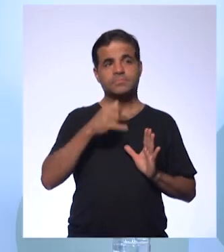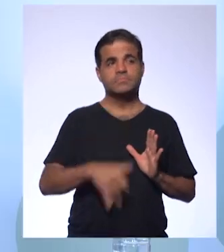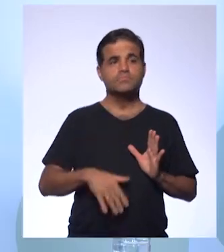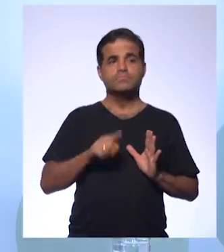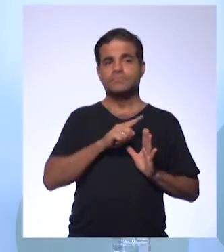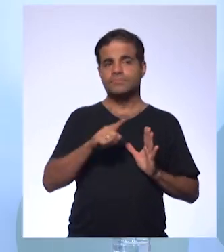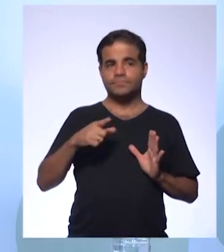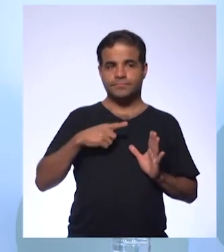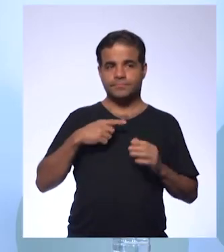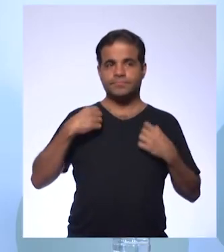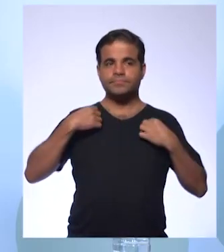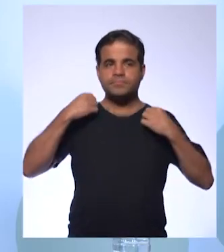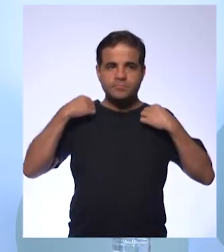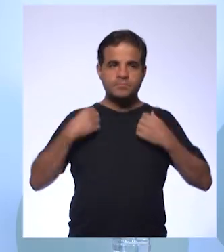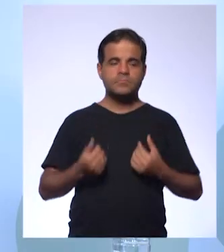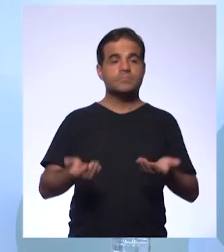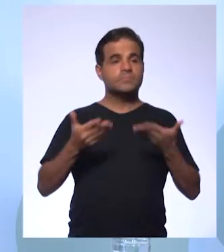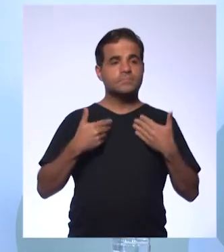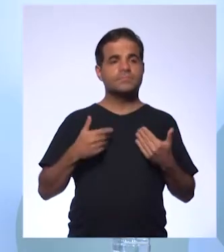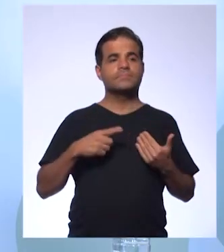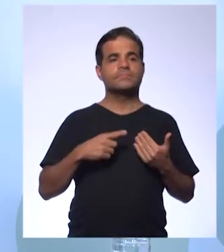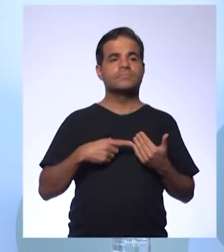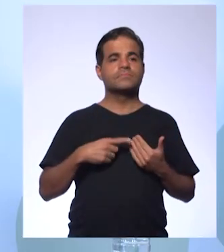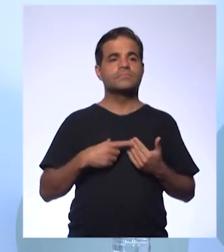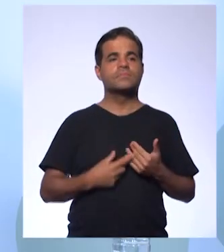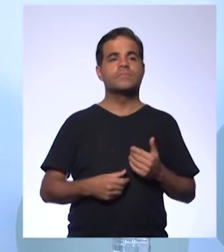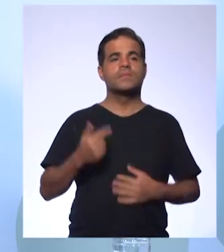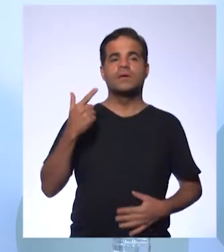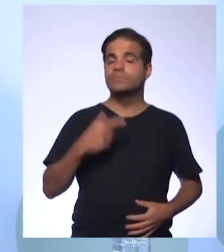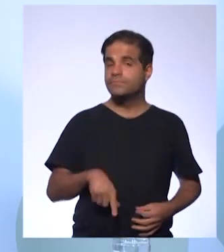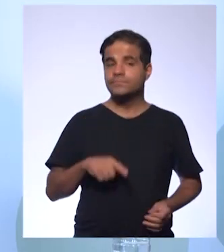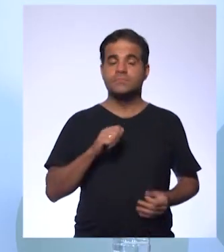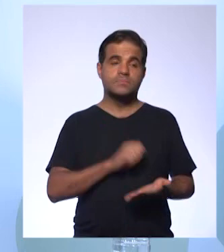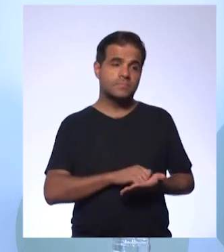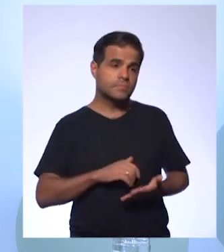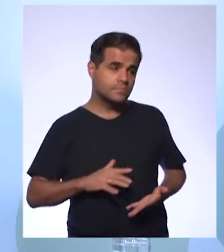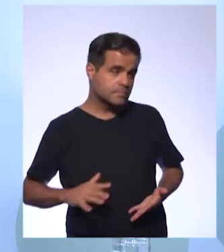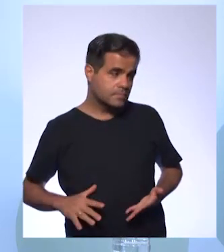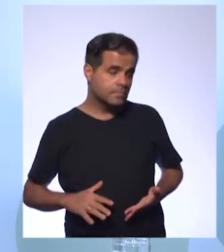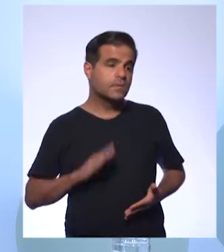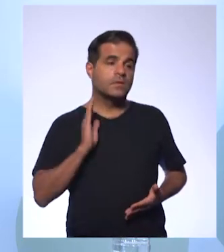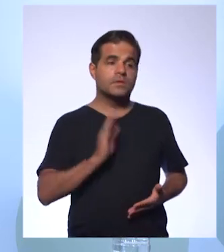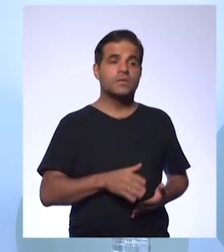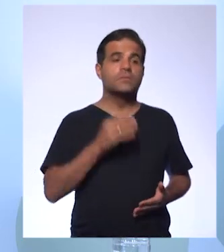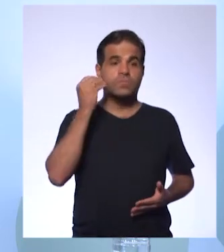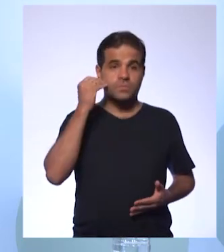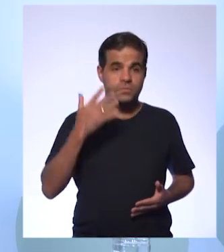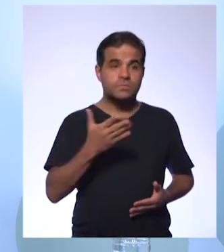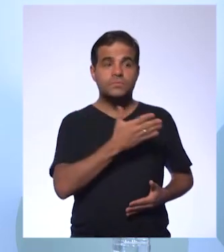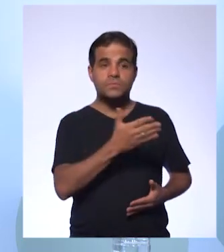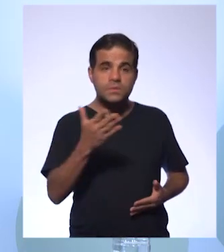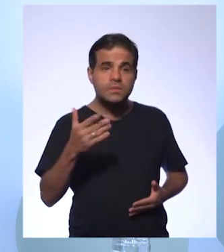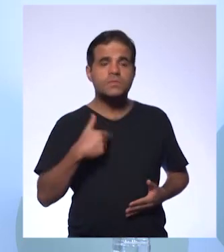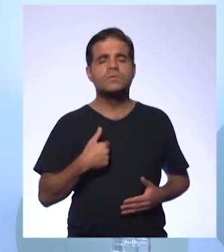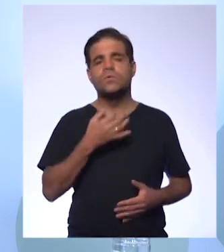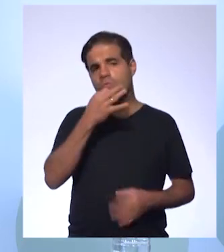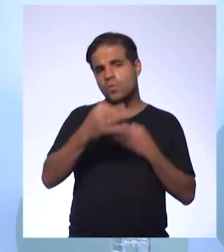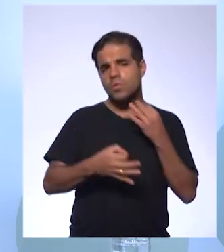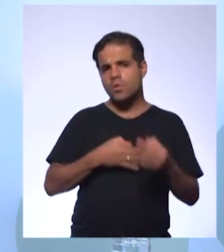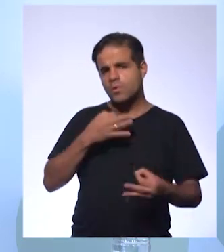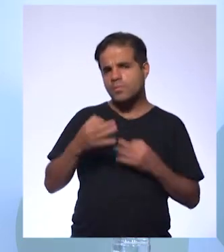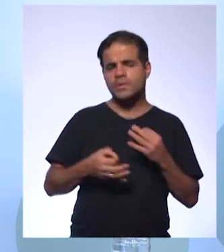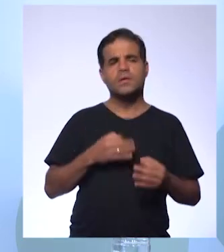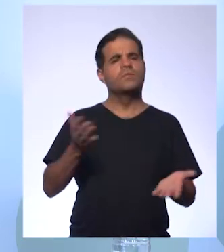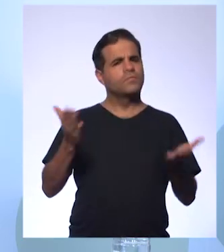vocês têm aí, pode trazer para mim, vocês têm aí essa outra atividade que nós já passamos aqui, e eu só vou comentar, né?